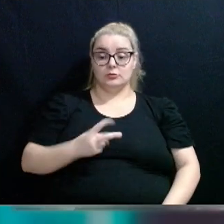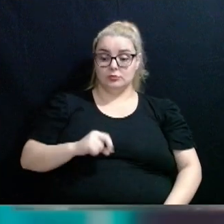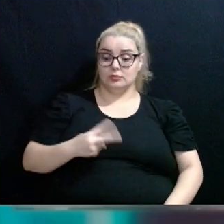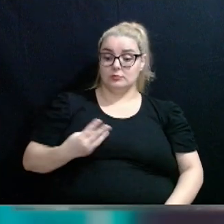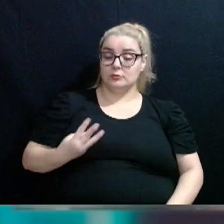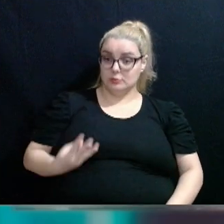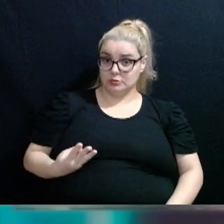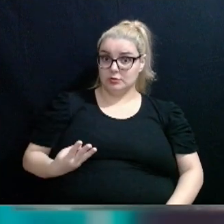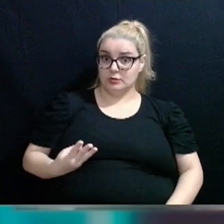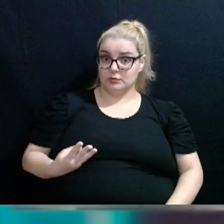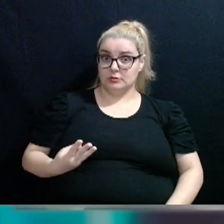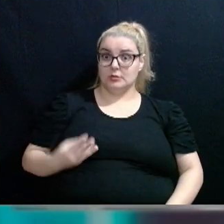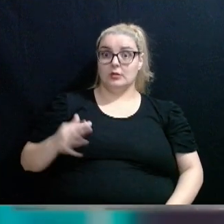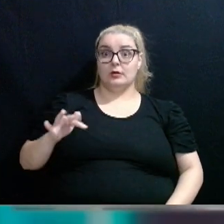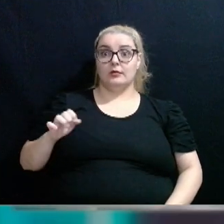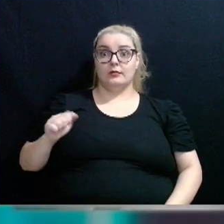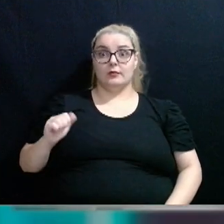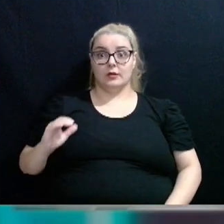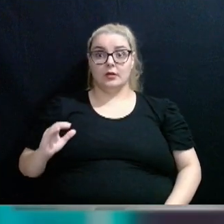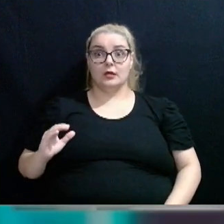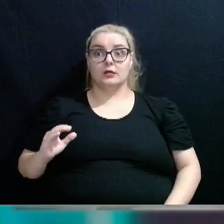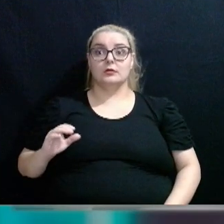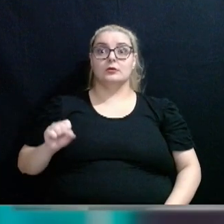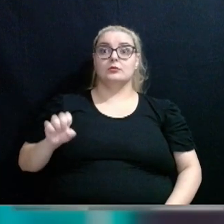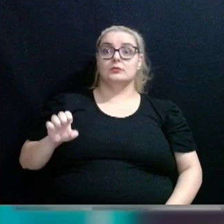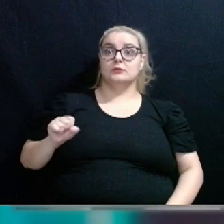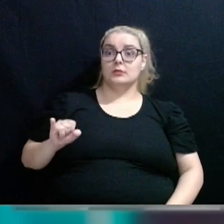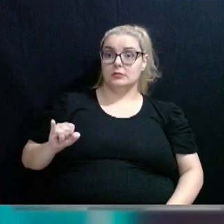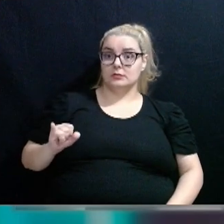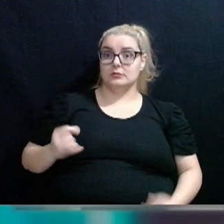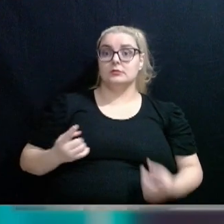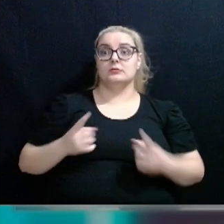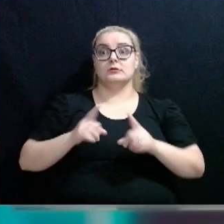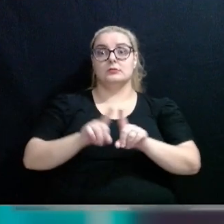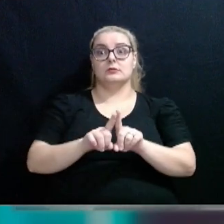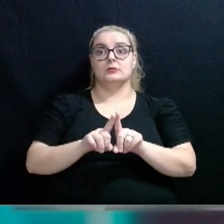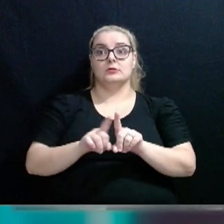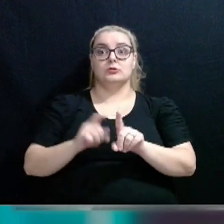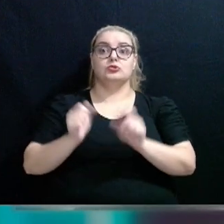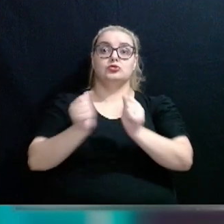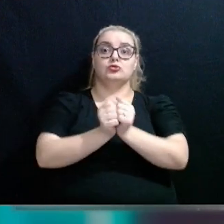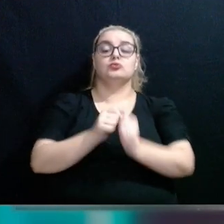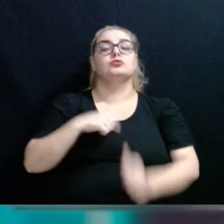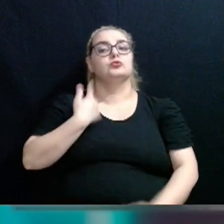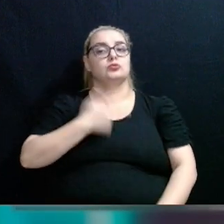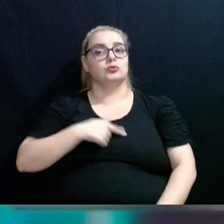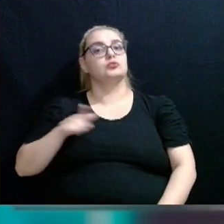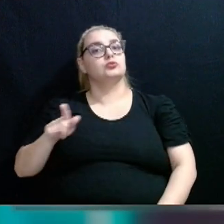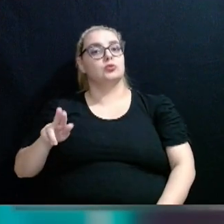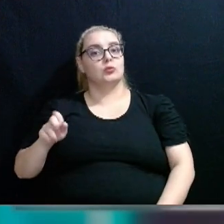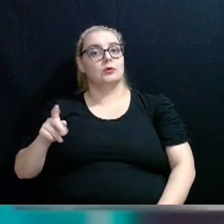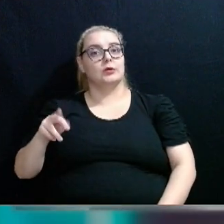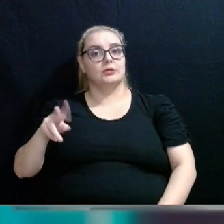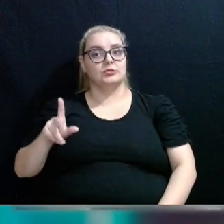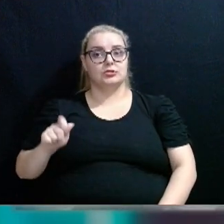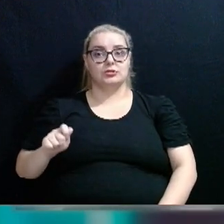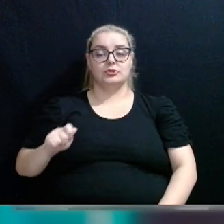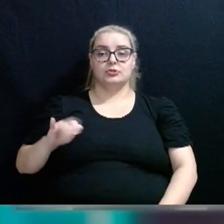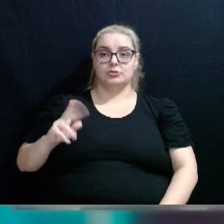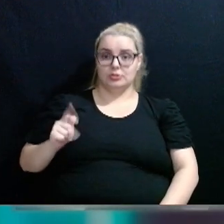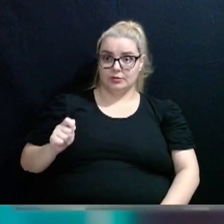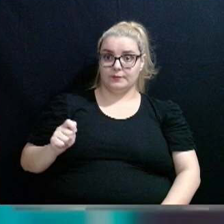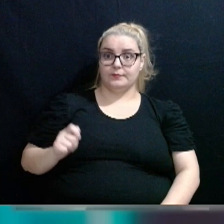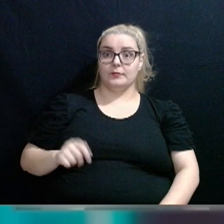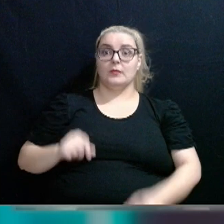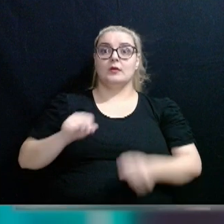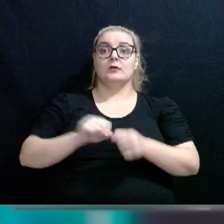a FEAC e o SESI parcerizaram conosco e nós começamos a realizar o chamado